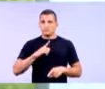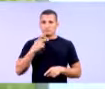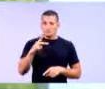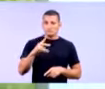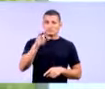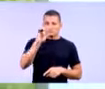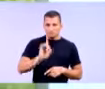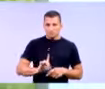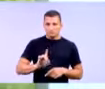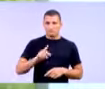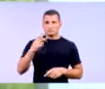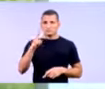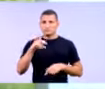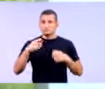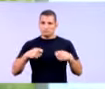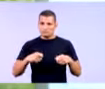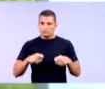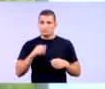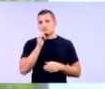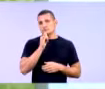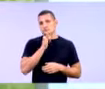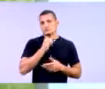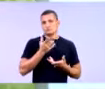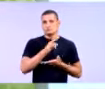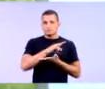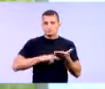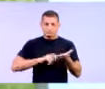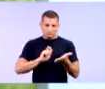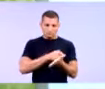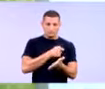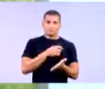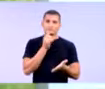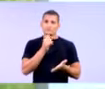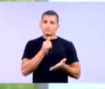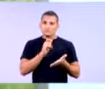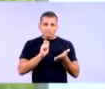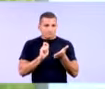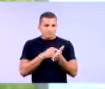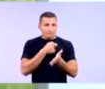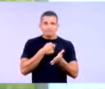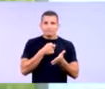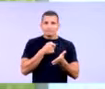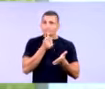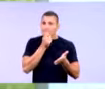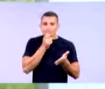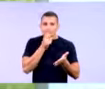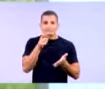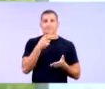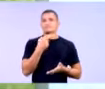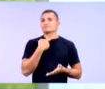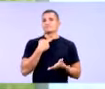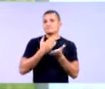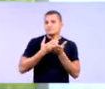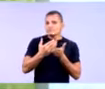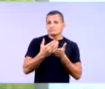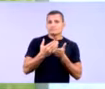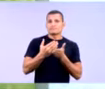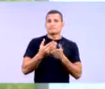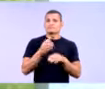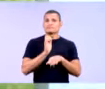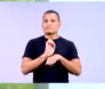Um exemplo falado aqui, assinar o termo de compromisso. Sem assinatura desse termo de compromisso, você não pode começar a